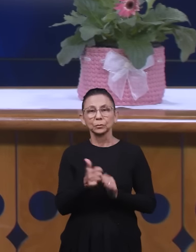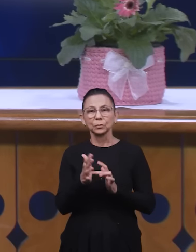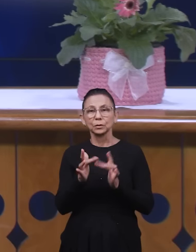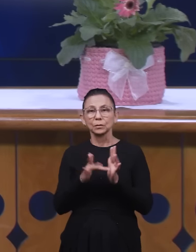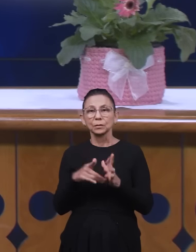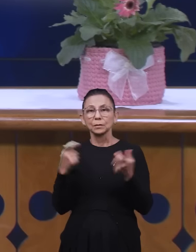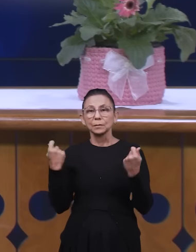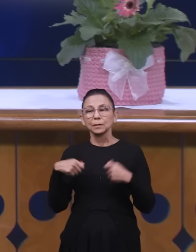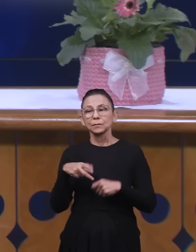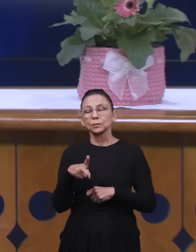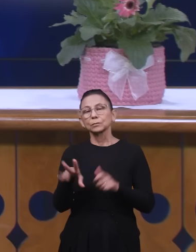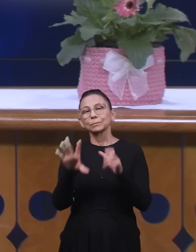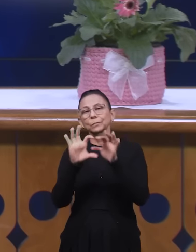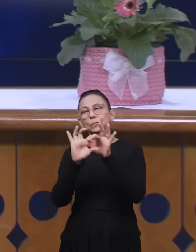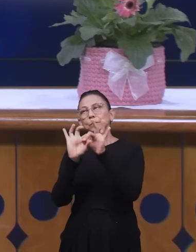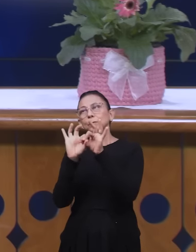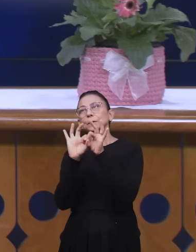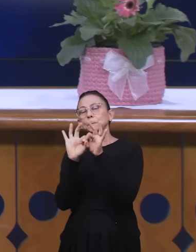comunhão.